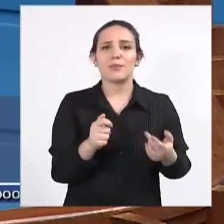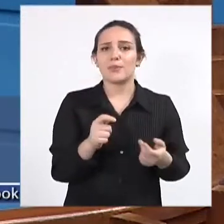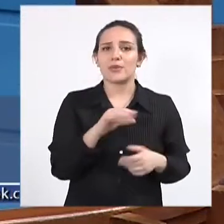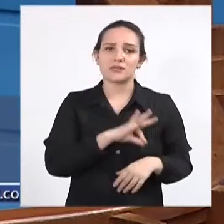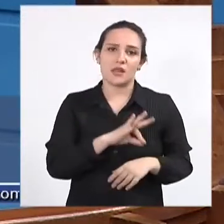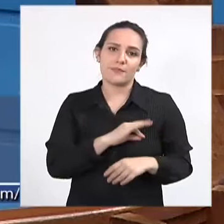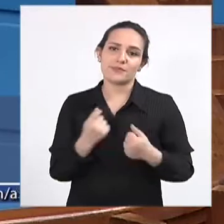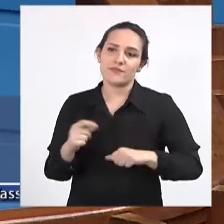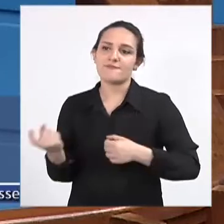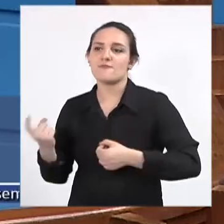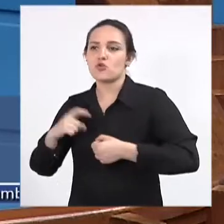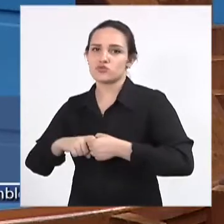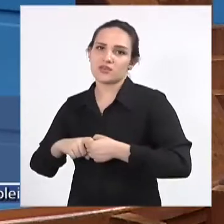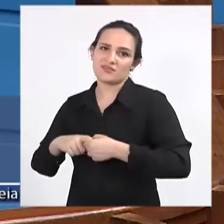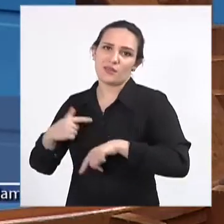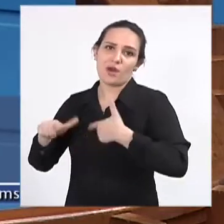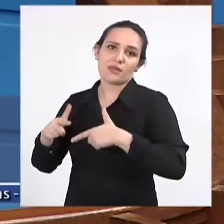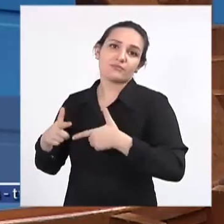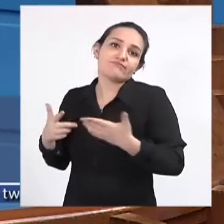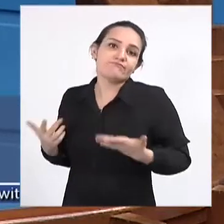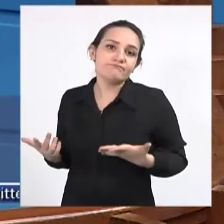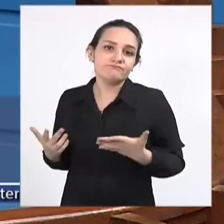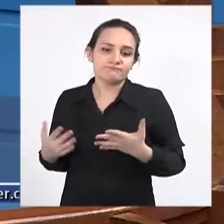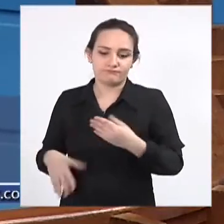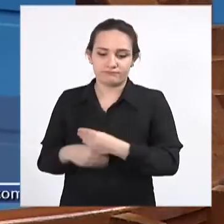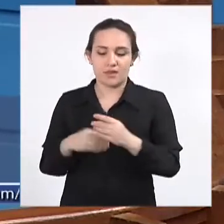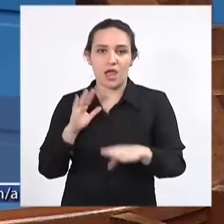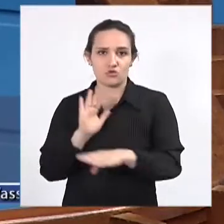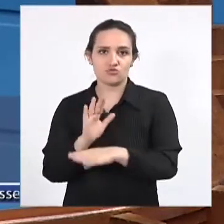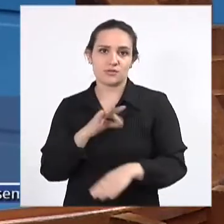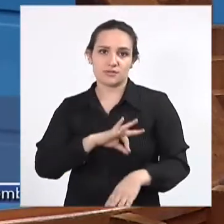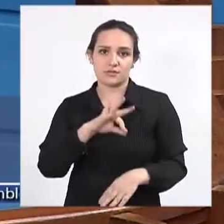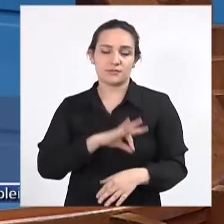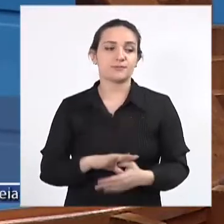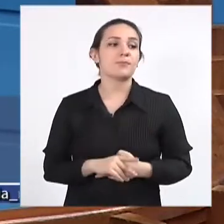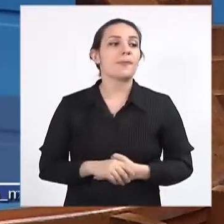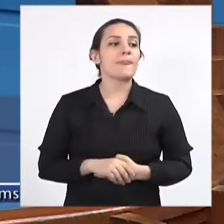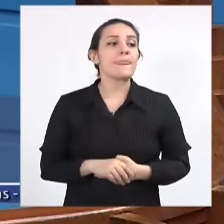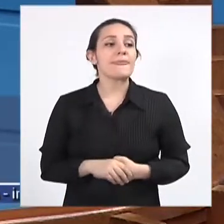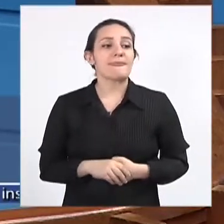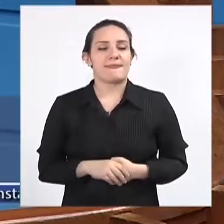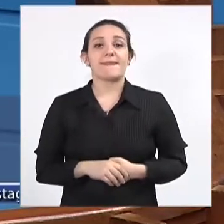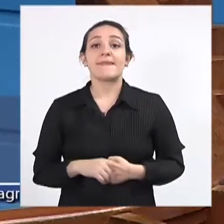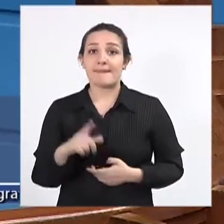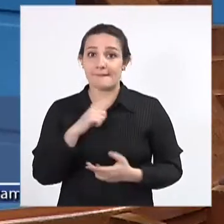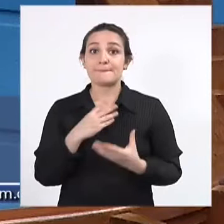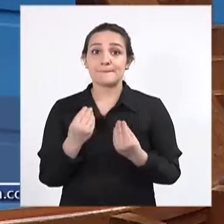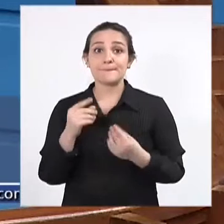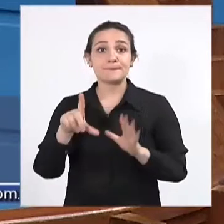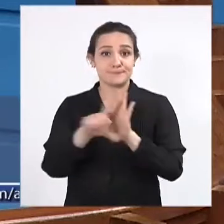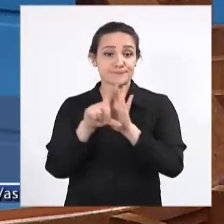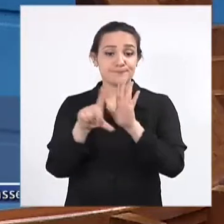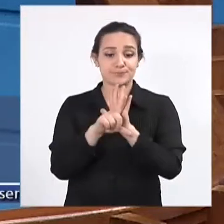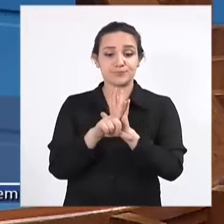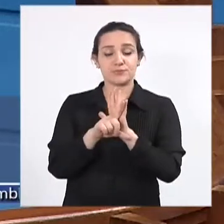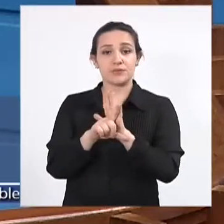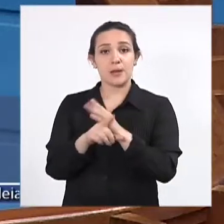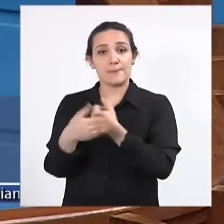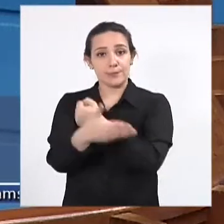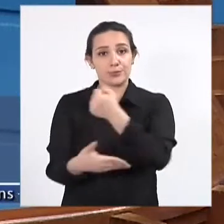voltar ao trabalho para complementar a renda. Nós temos muitas leis que protegem os idosos,